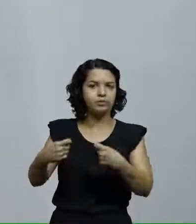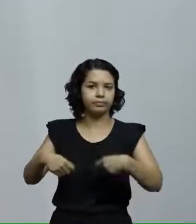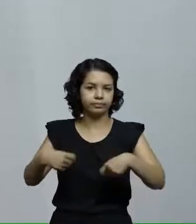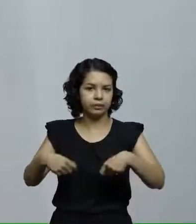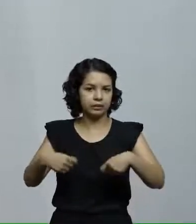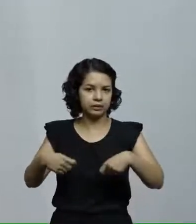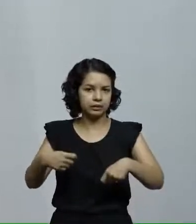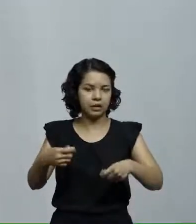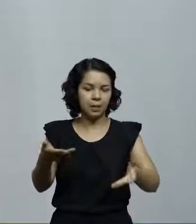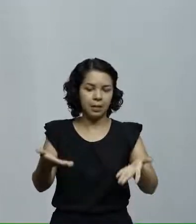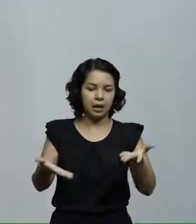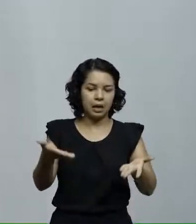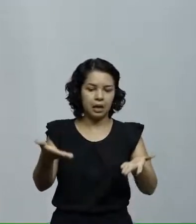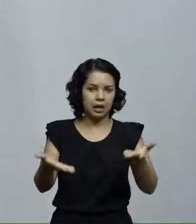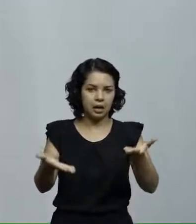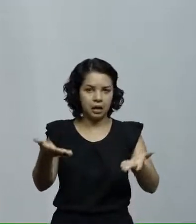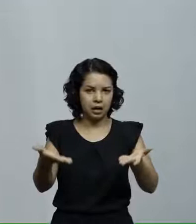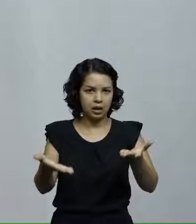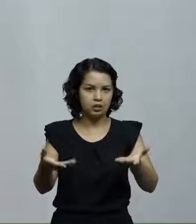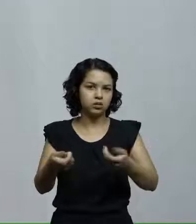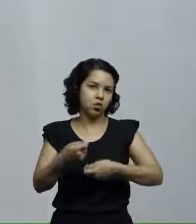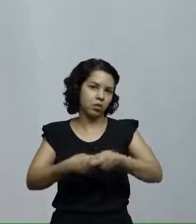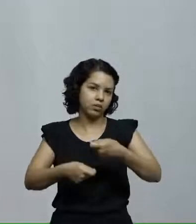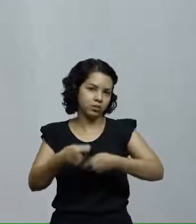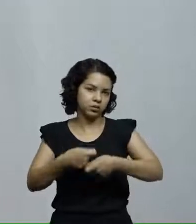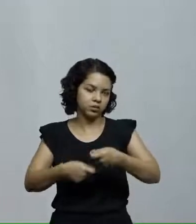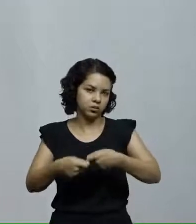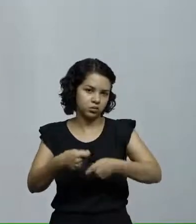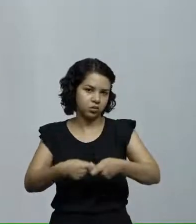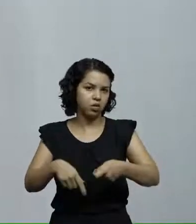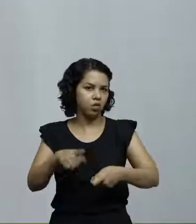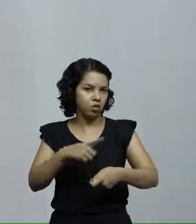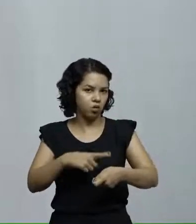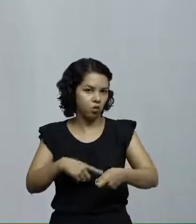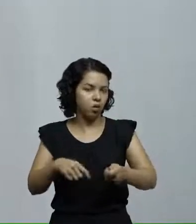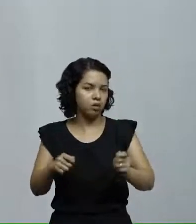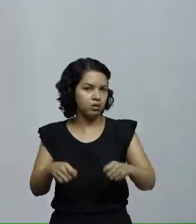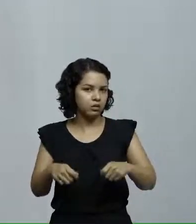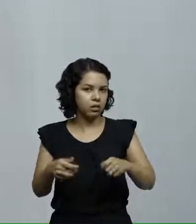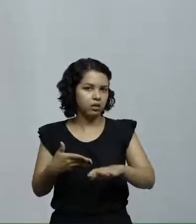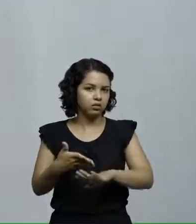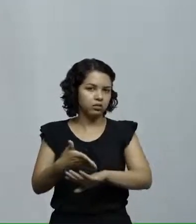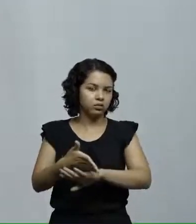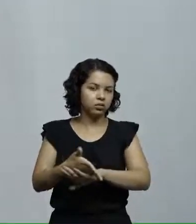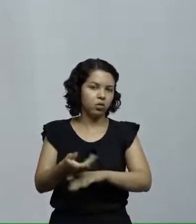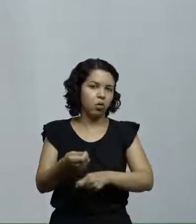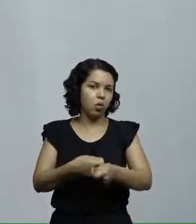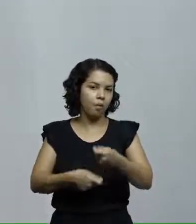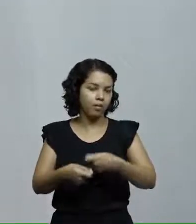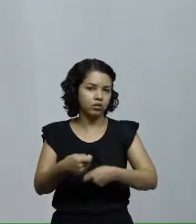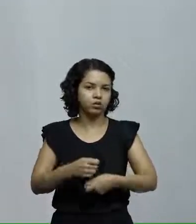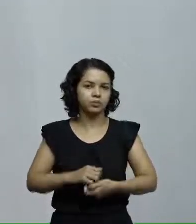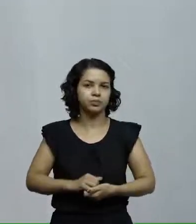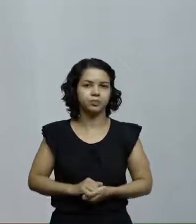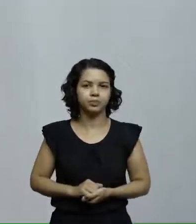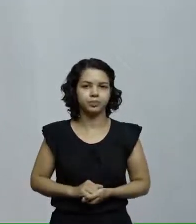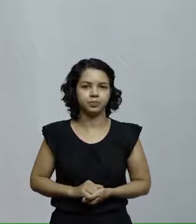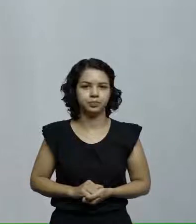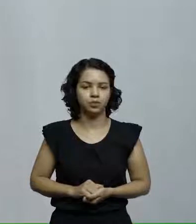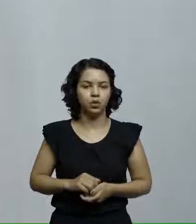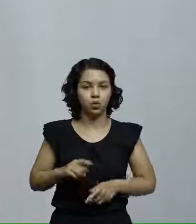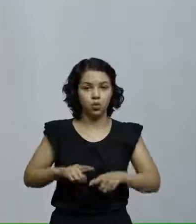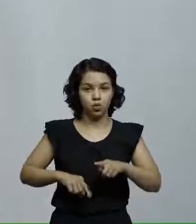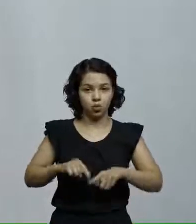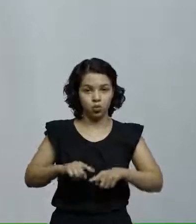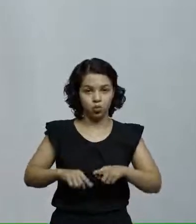balanças comerciais, né, para que realmente nós possamos ir ao comércio e aqueles produtos que são